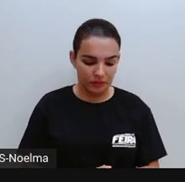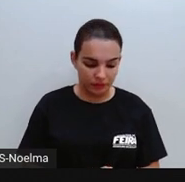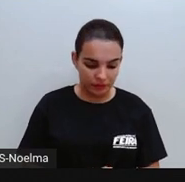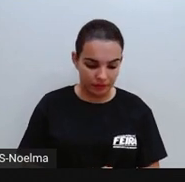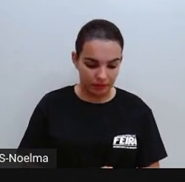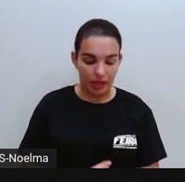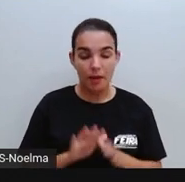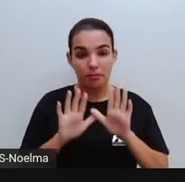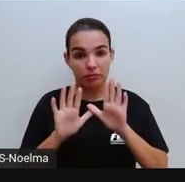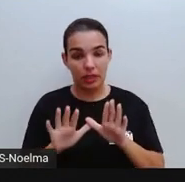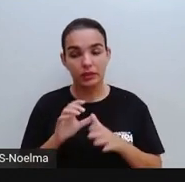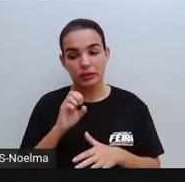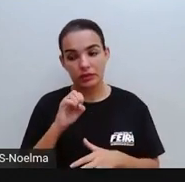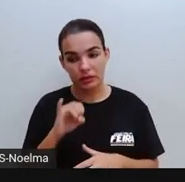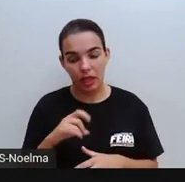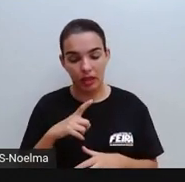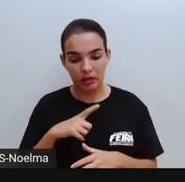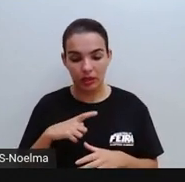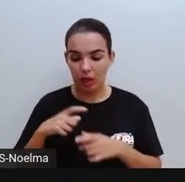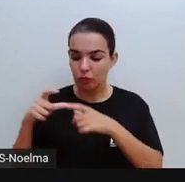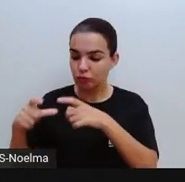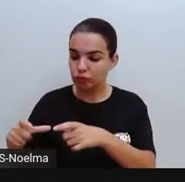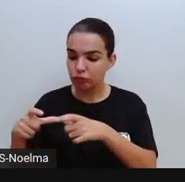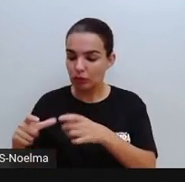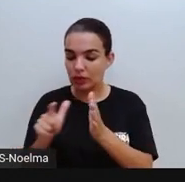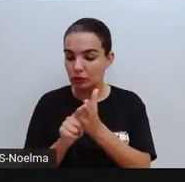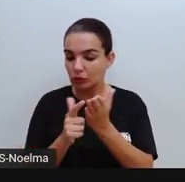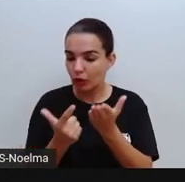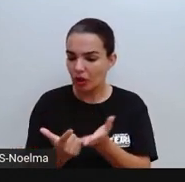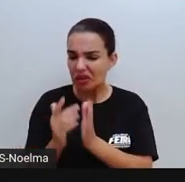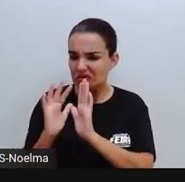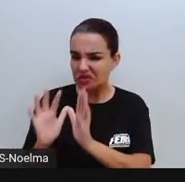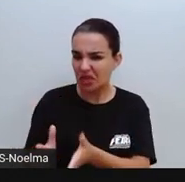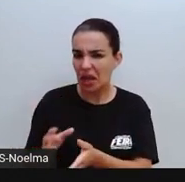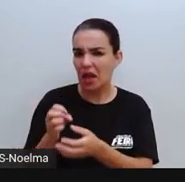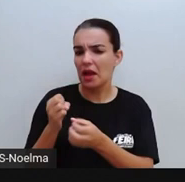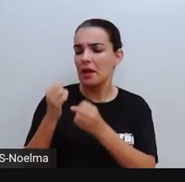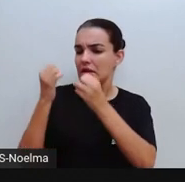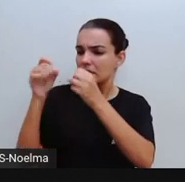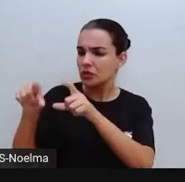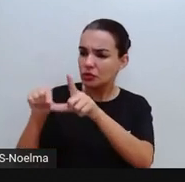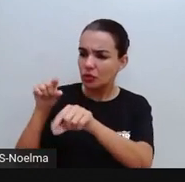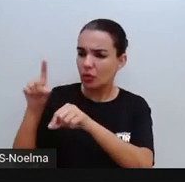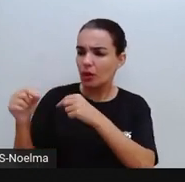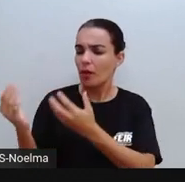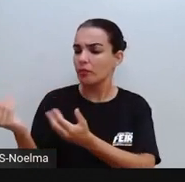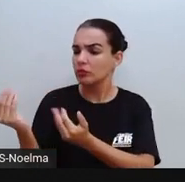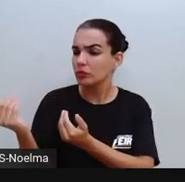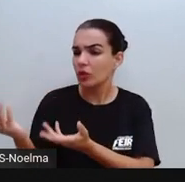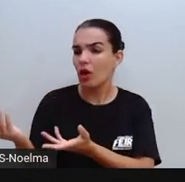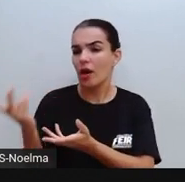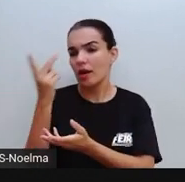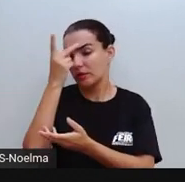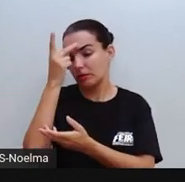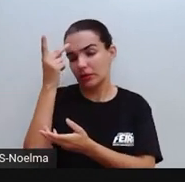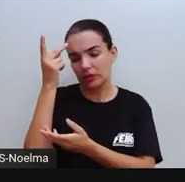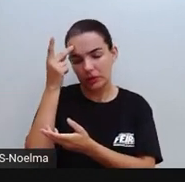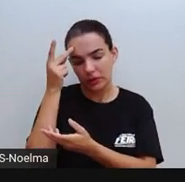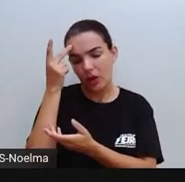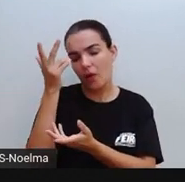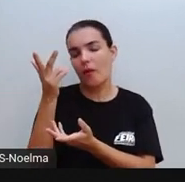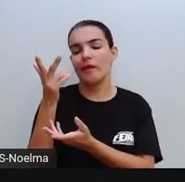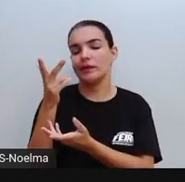falou que já seja mesmo um espaço que é destinado aí para um público é mais jovem mas TIM né